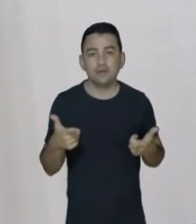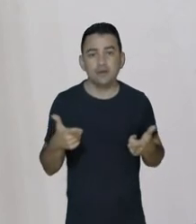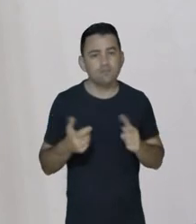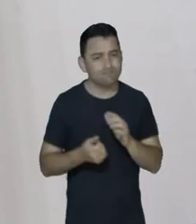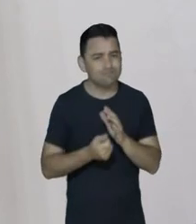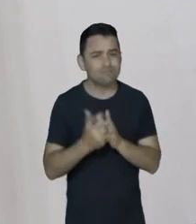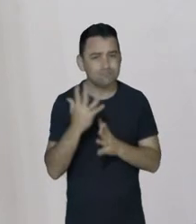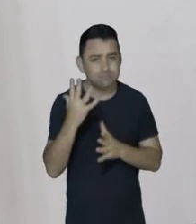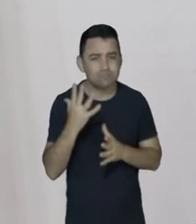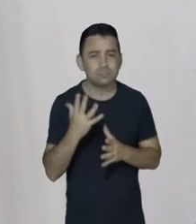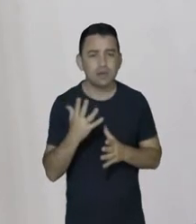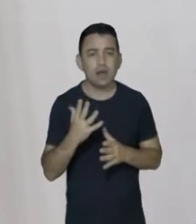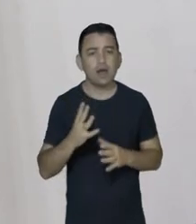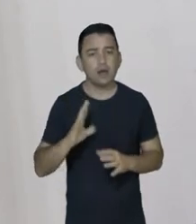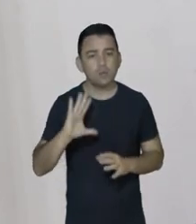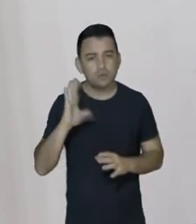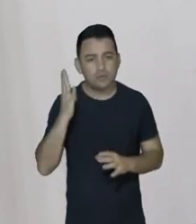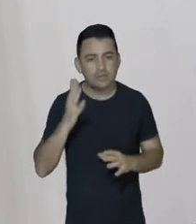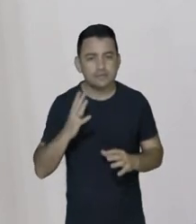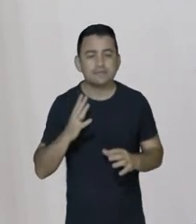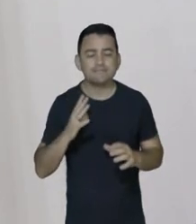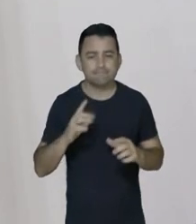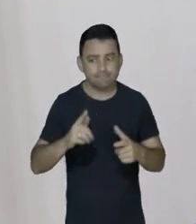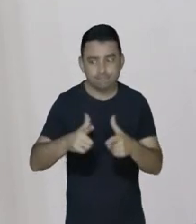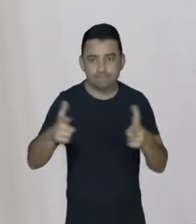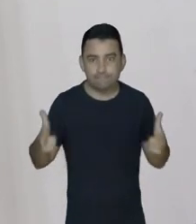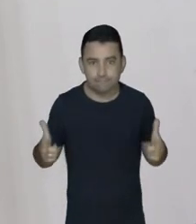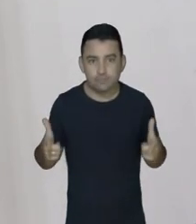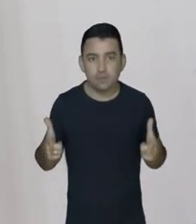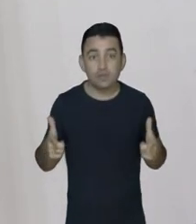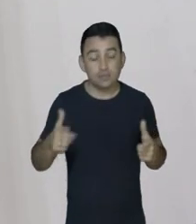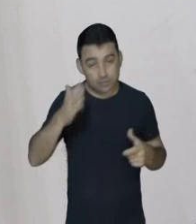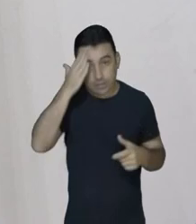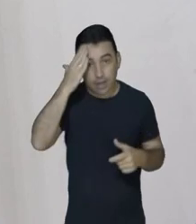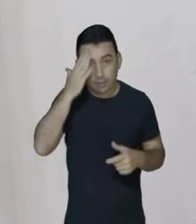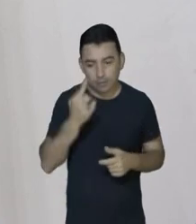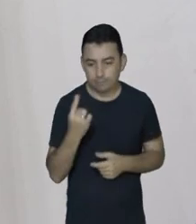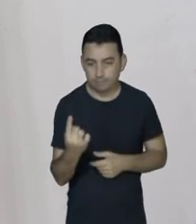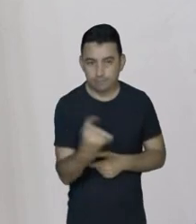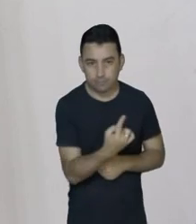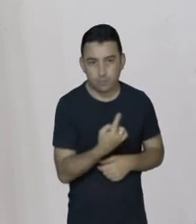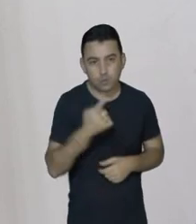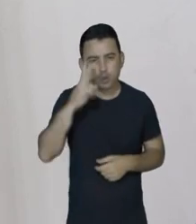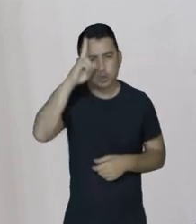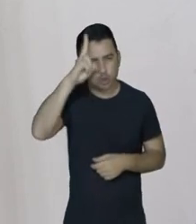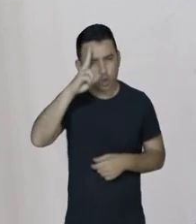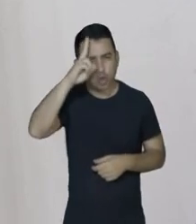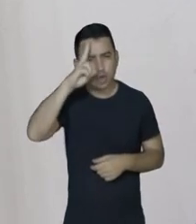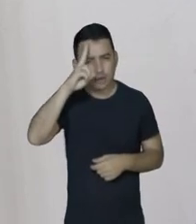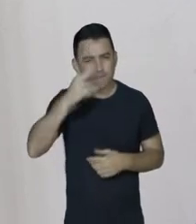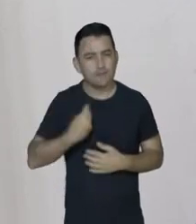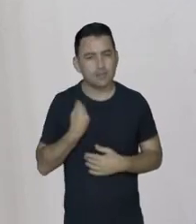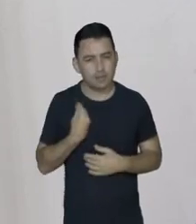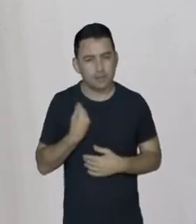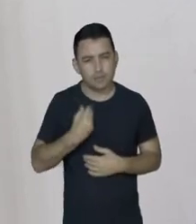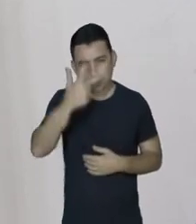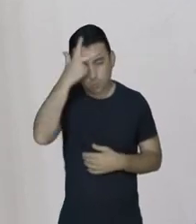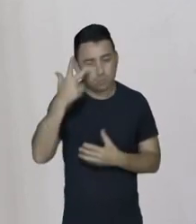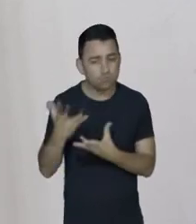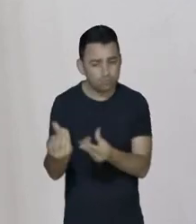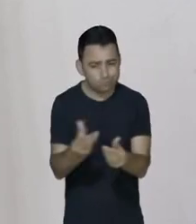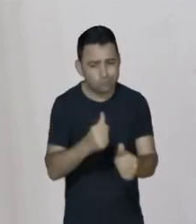se dá no macro. Sabemos que lá, individualmente, a história de vida de muitas pessoas são